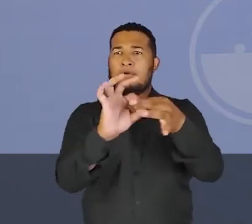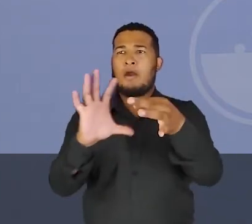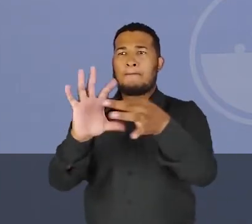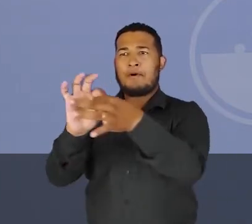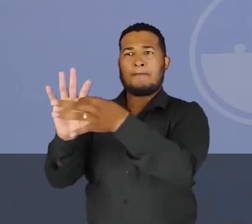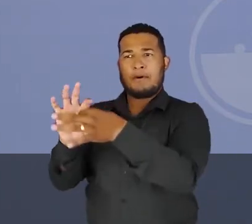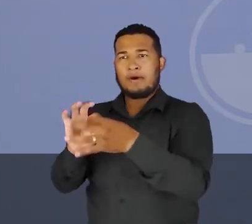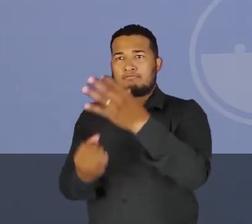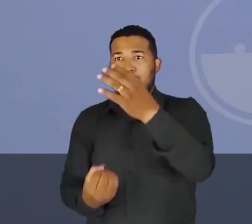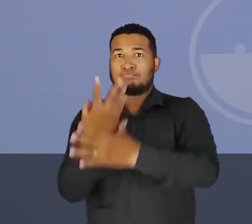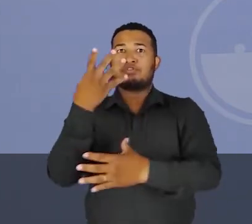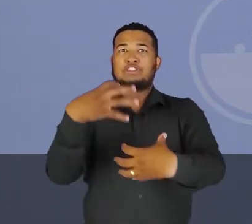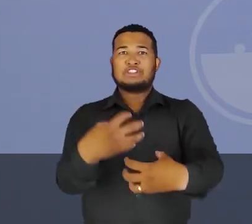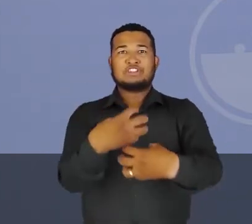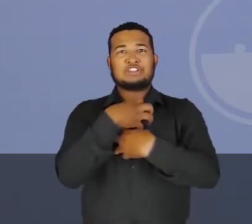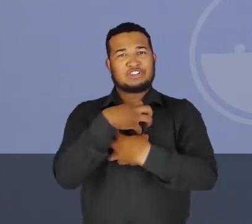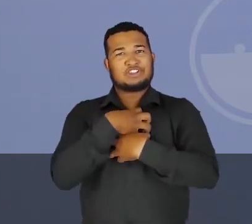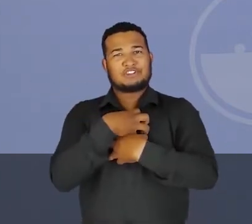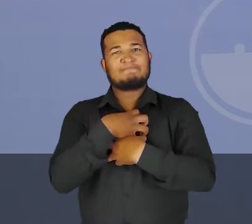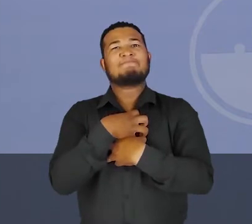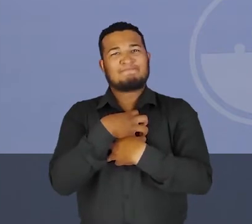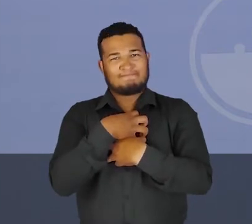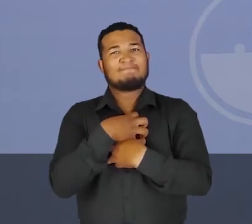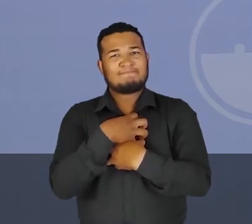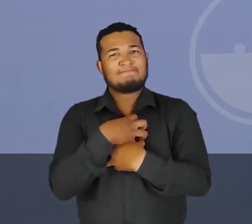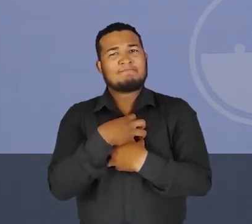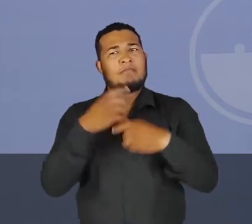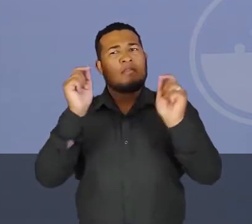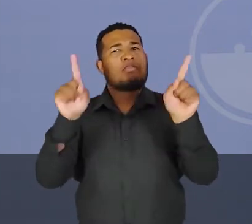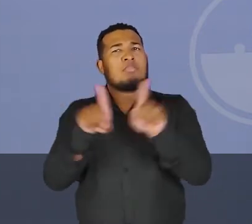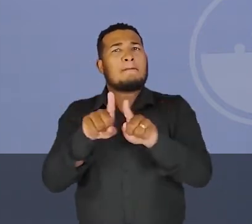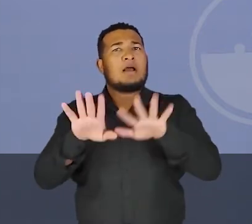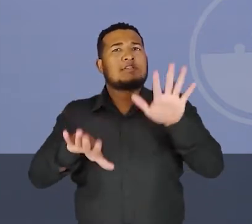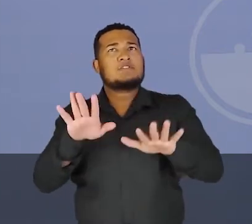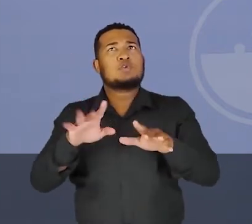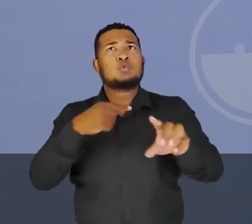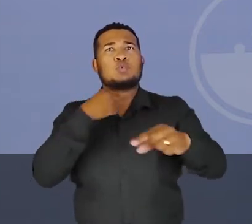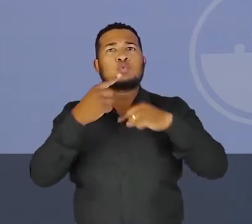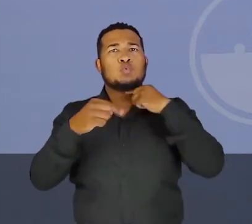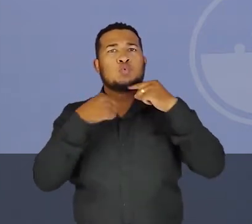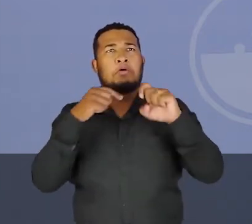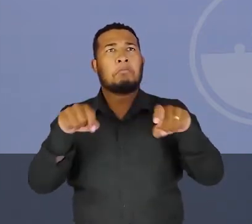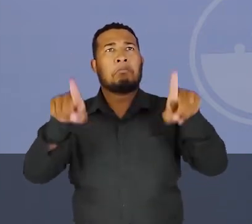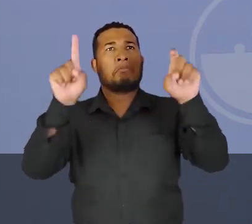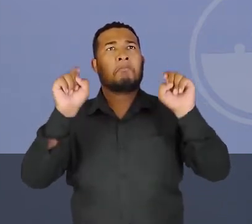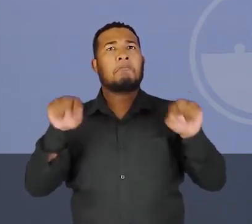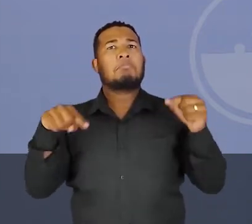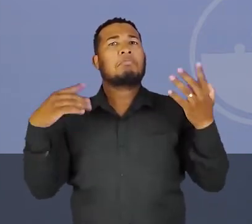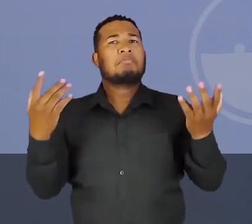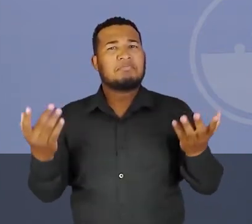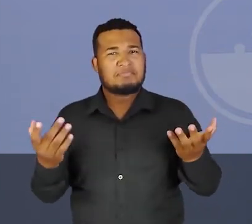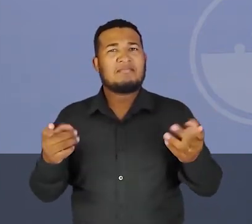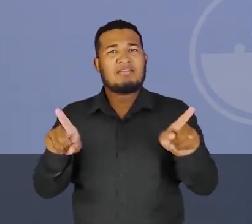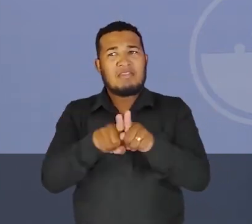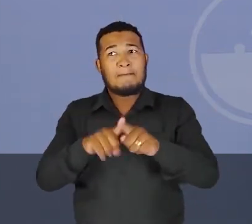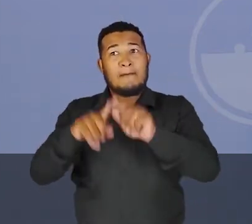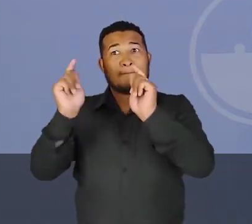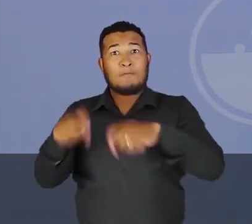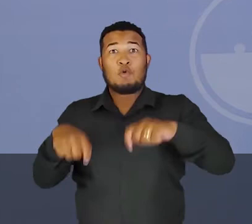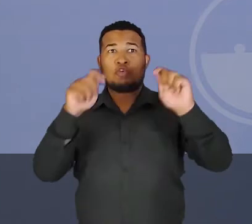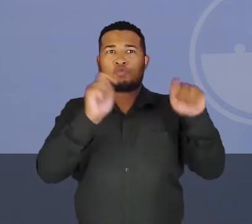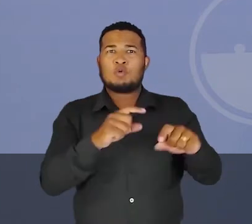produzindo sentidos, né, e trazendo questionamentos, e trazendo possibilidades de nos